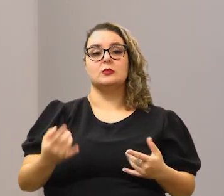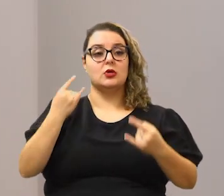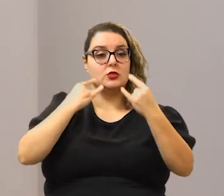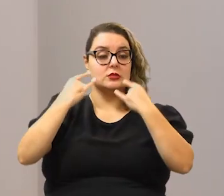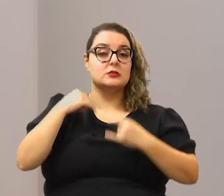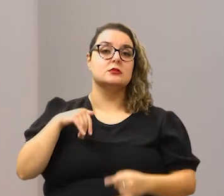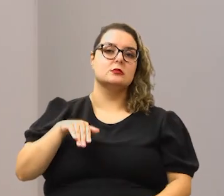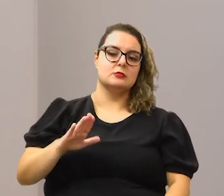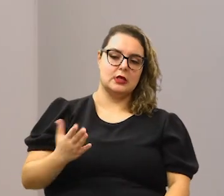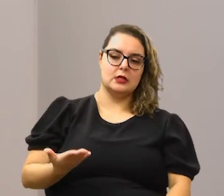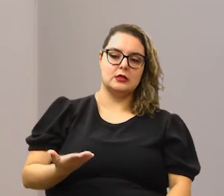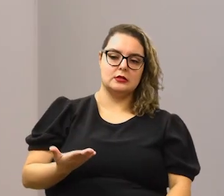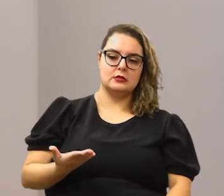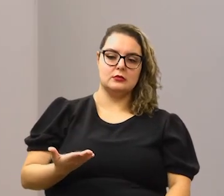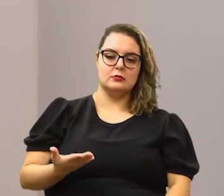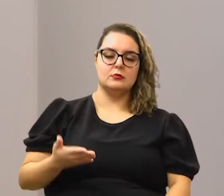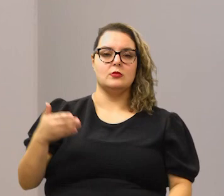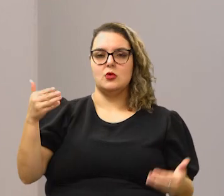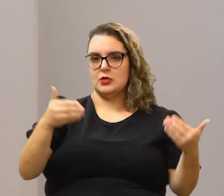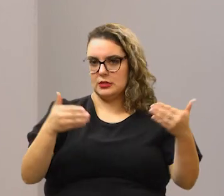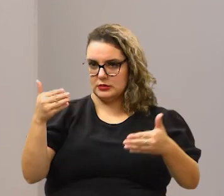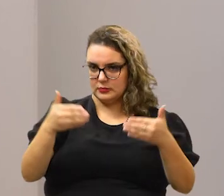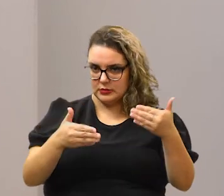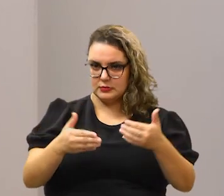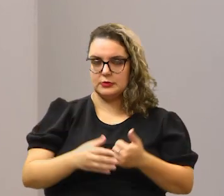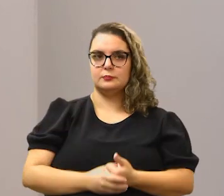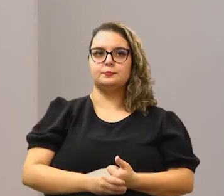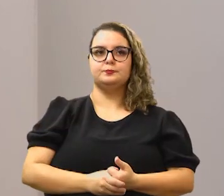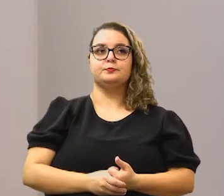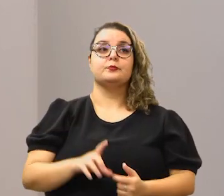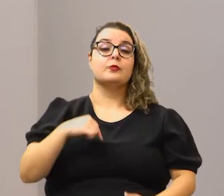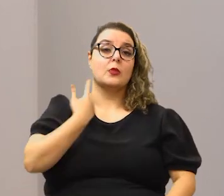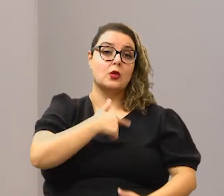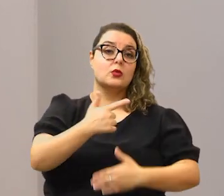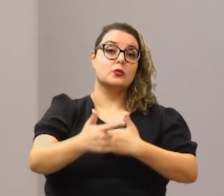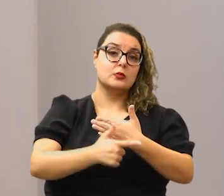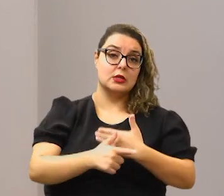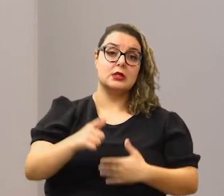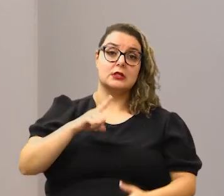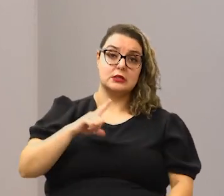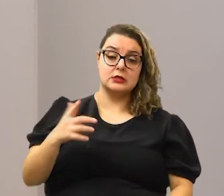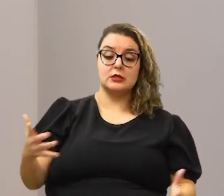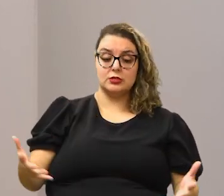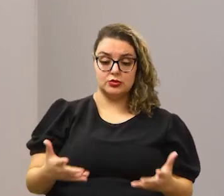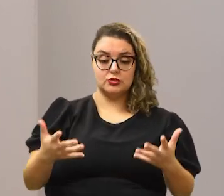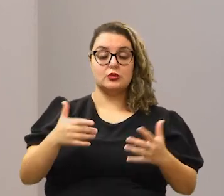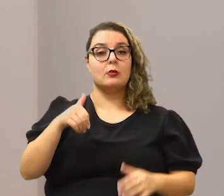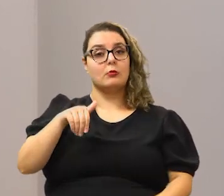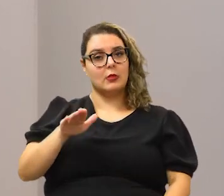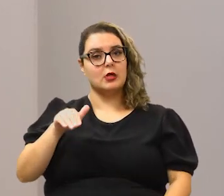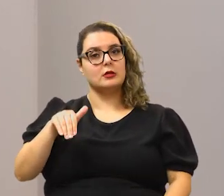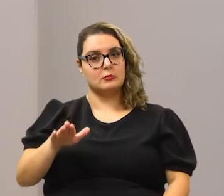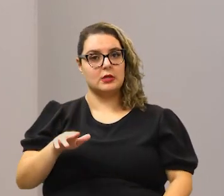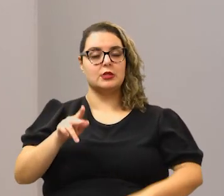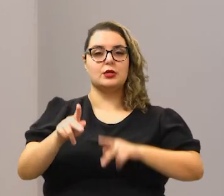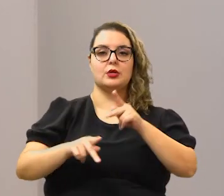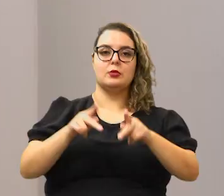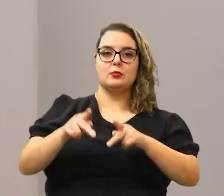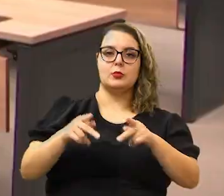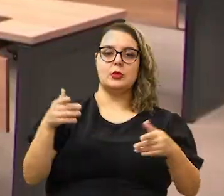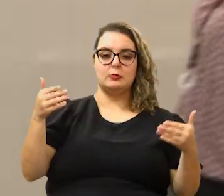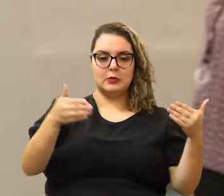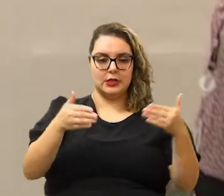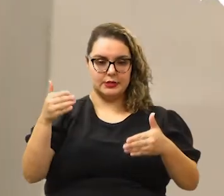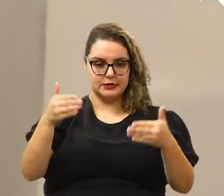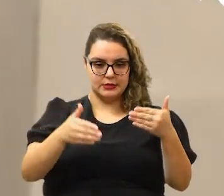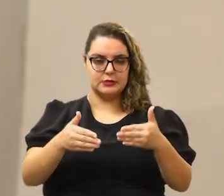E o nosso papel tem sido estimular cada dia mais que a população participe, né, das ações da Câmara de